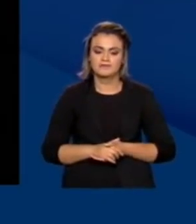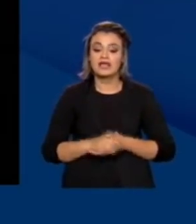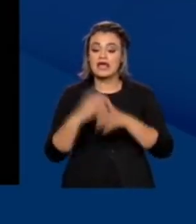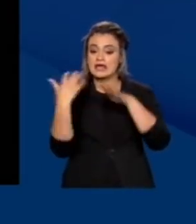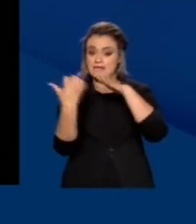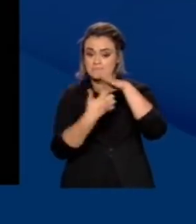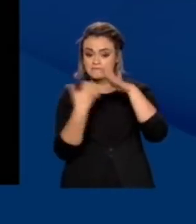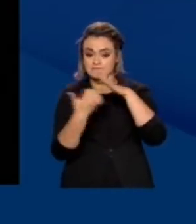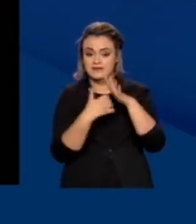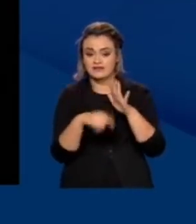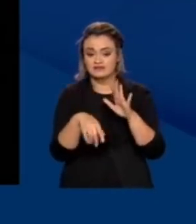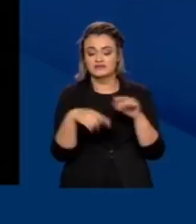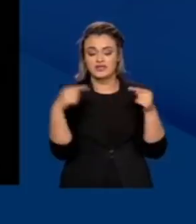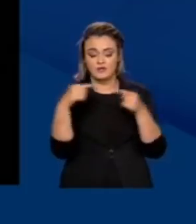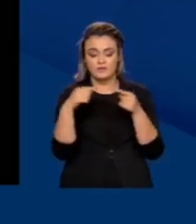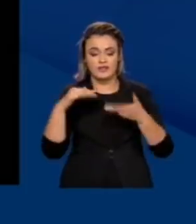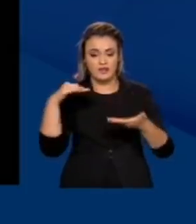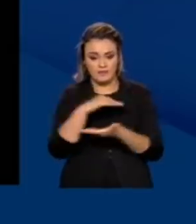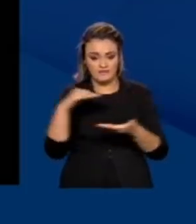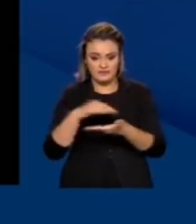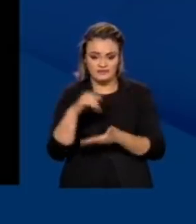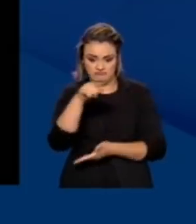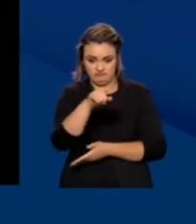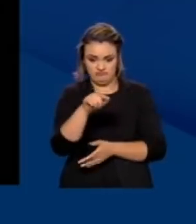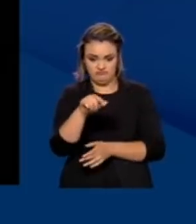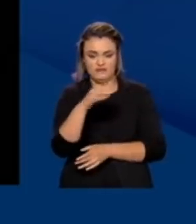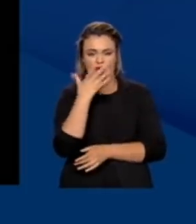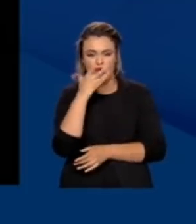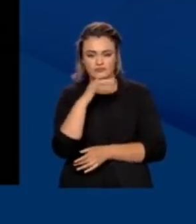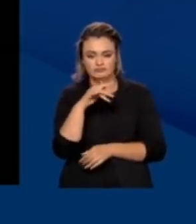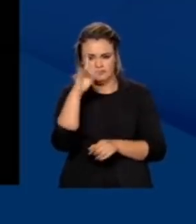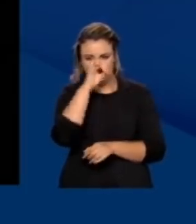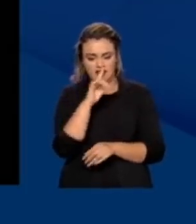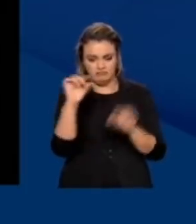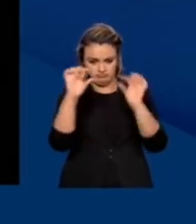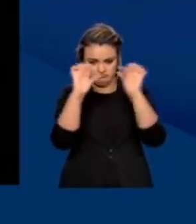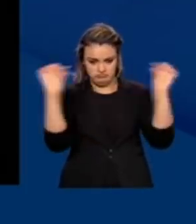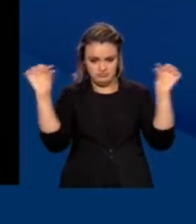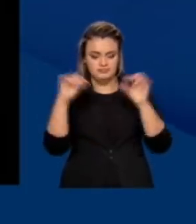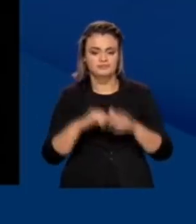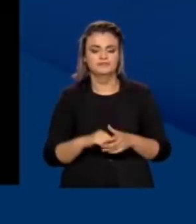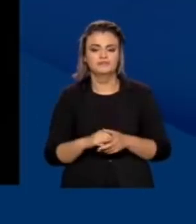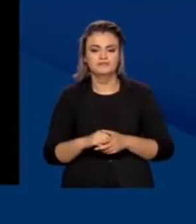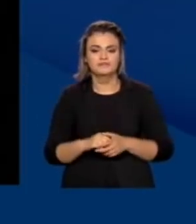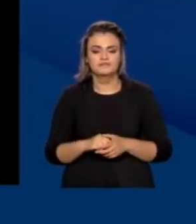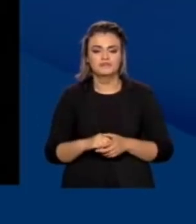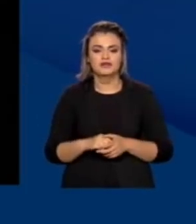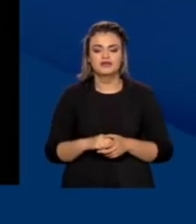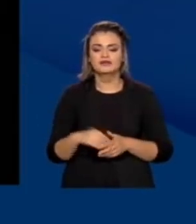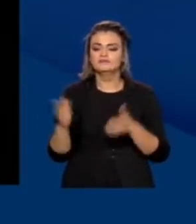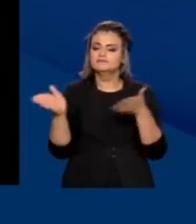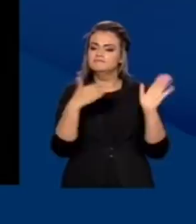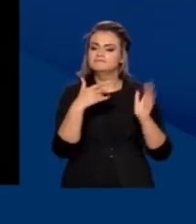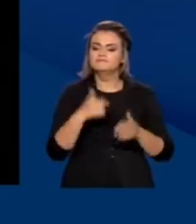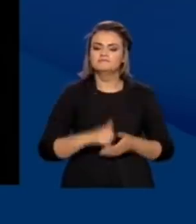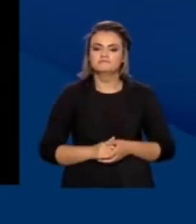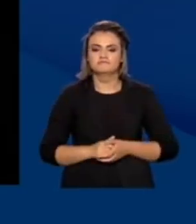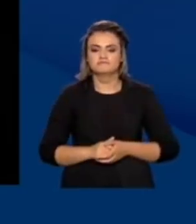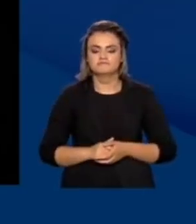Empresa regular perante a Anvisa. Isso aí é uma imposição da Agência Nacional de Vigilância Sanitária. Próximo slide, por